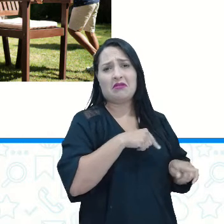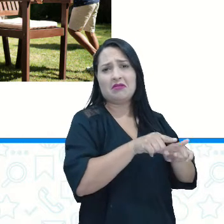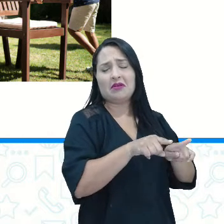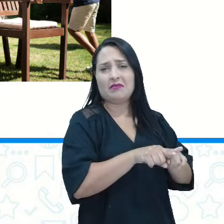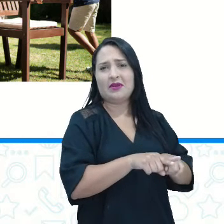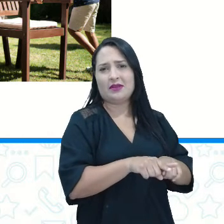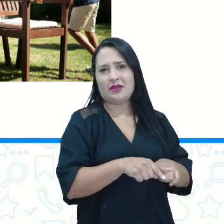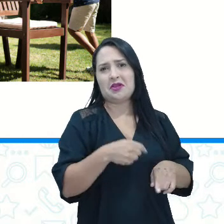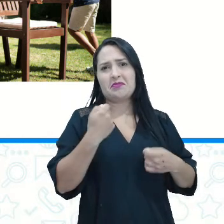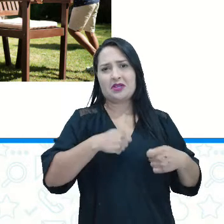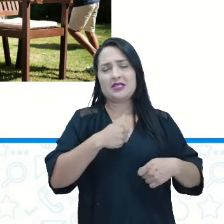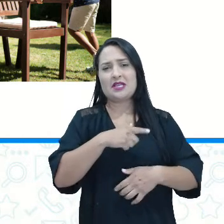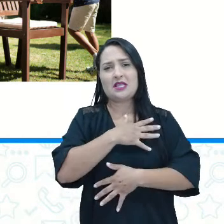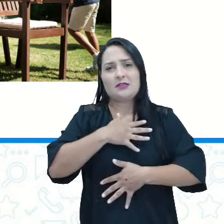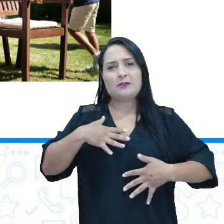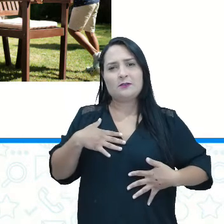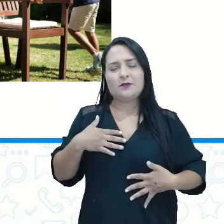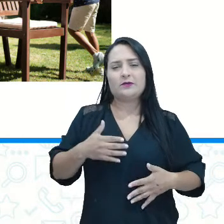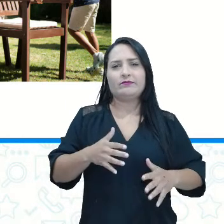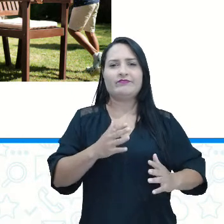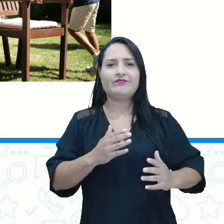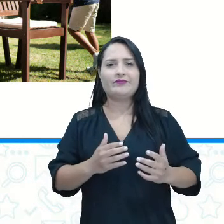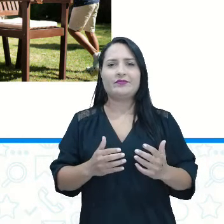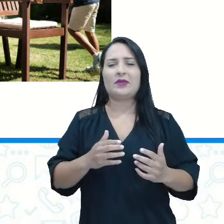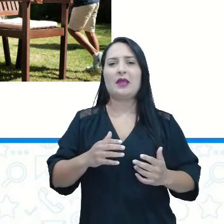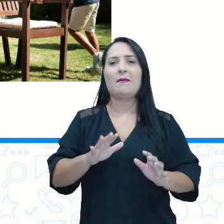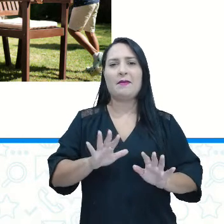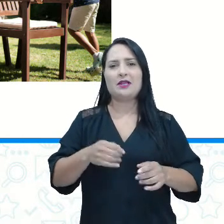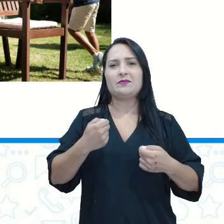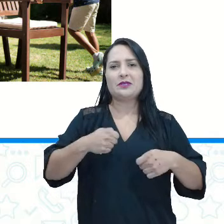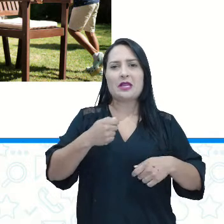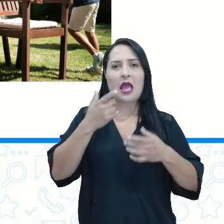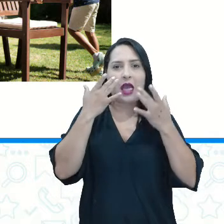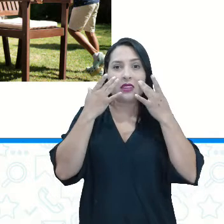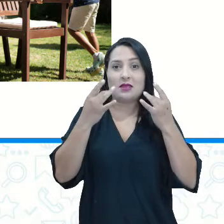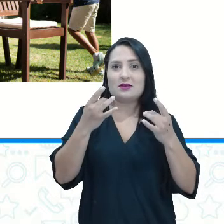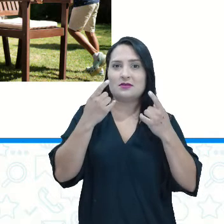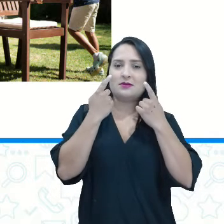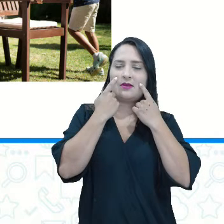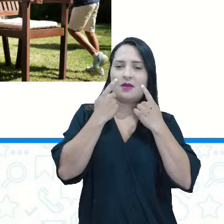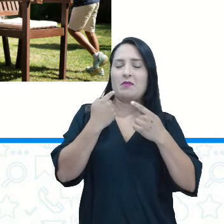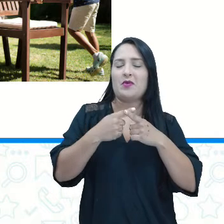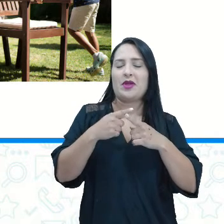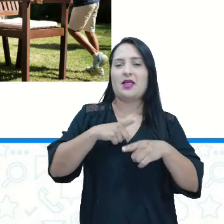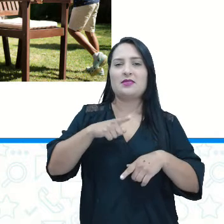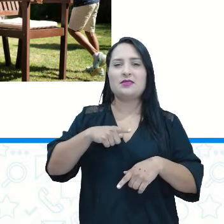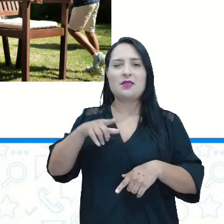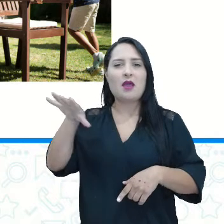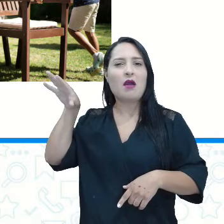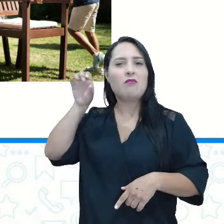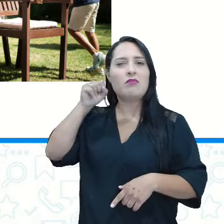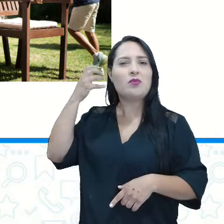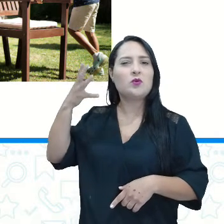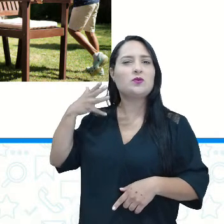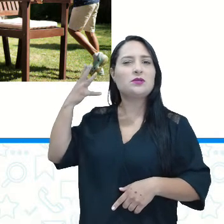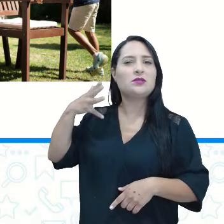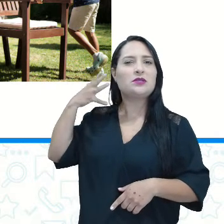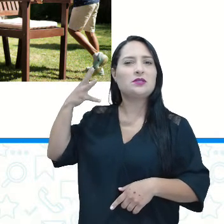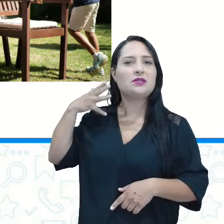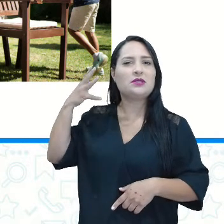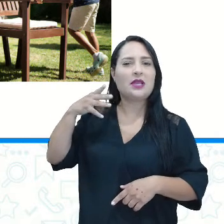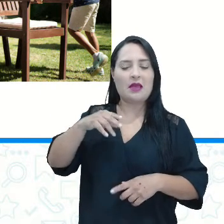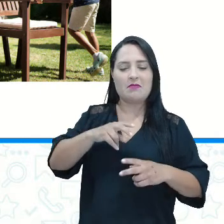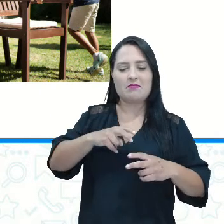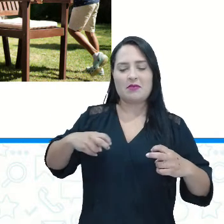só do controle do corpo, de uma coordenação, mas também de uma atenção. Se coloca uma música de fundo, você fica girando, e o último a ficar